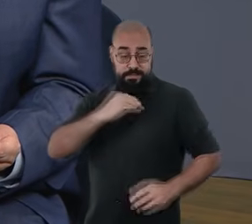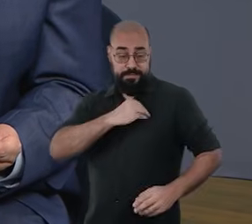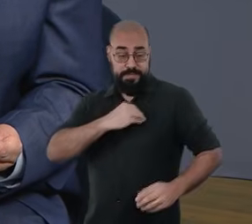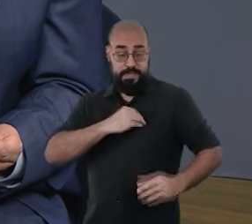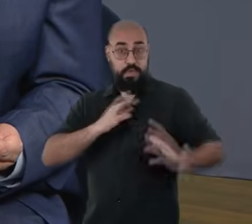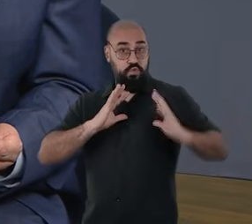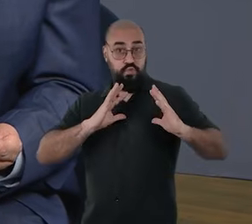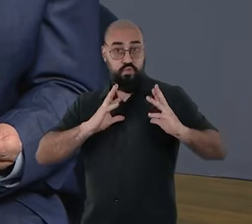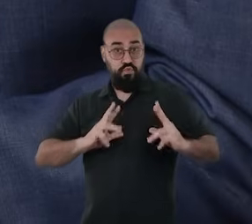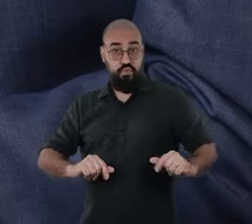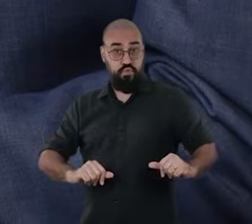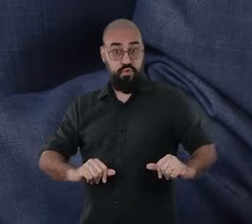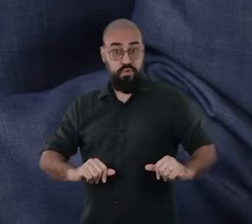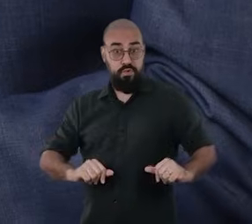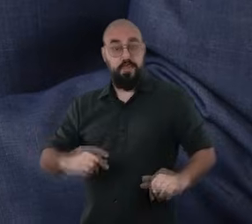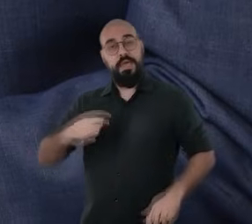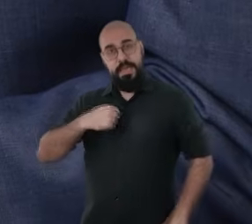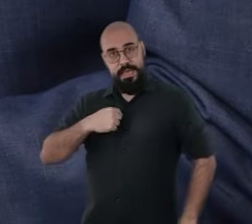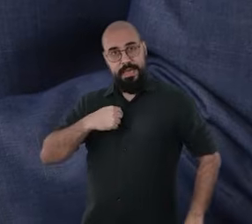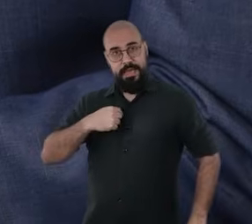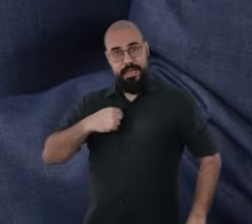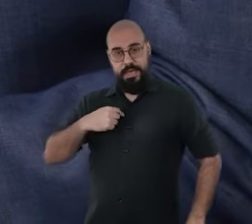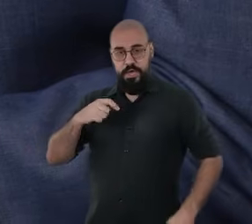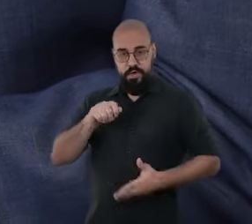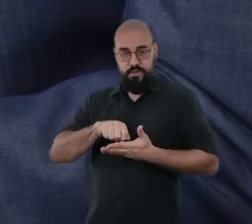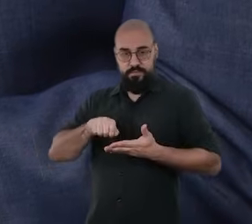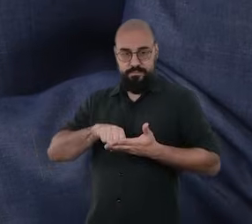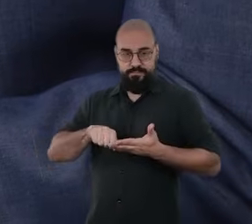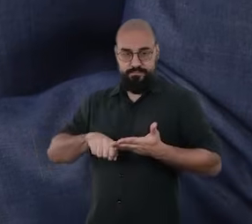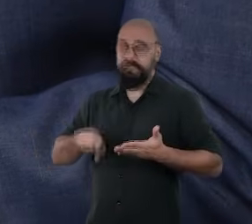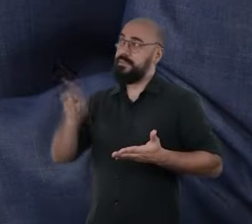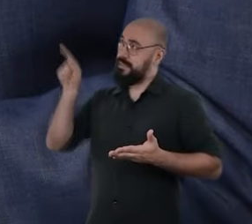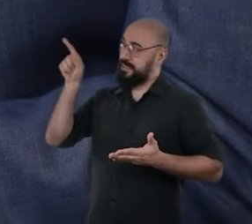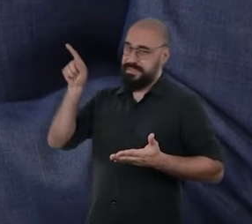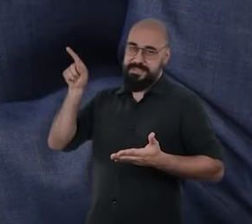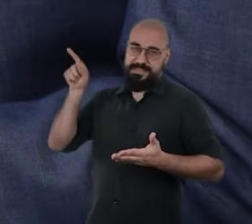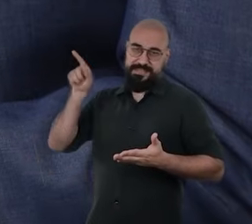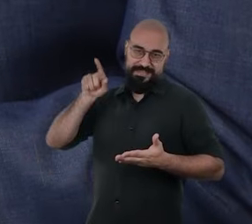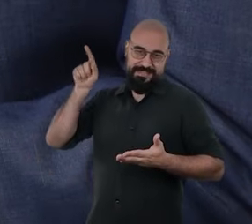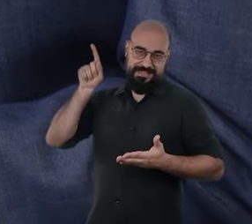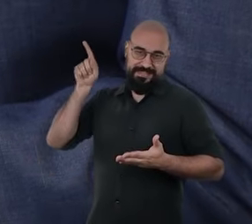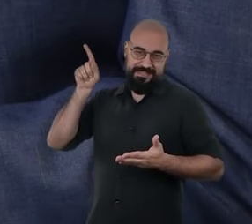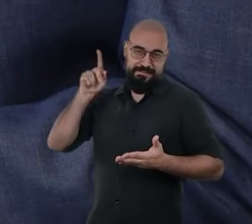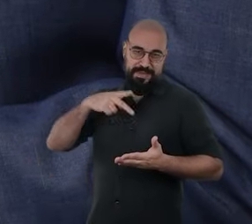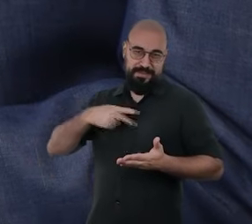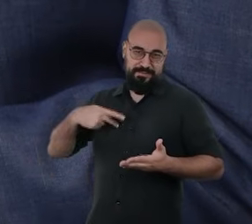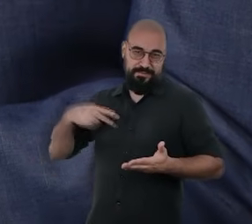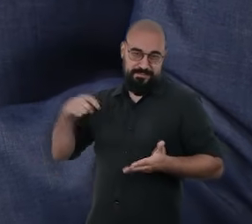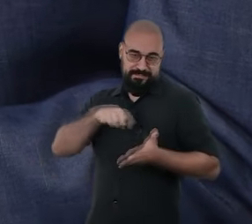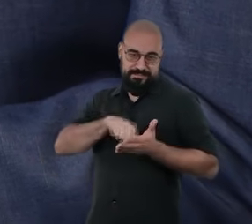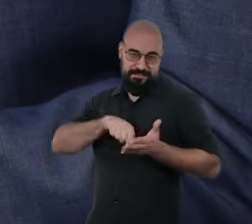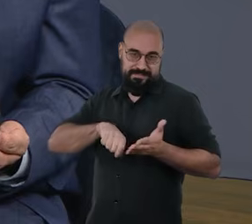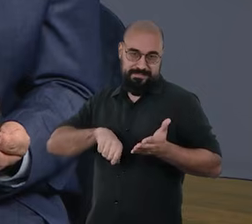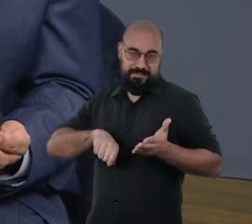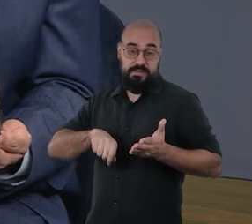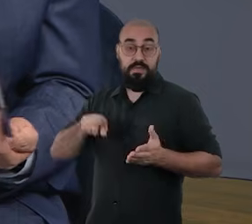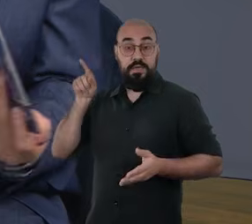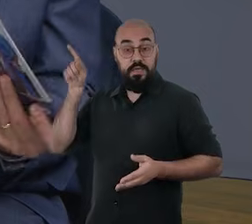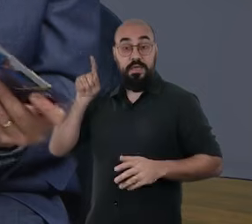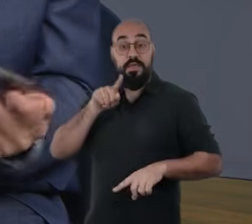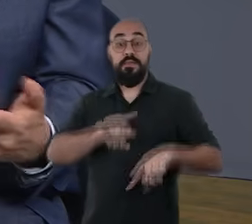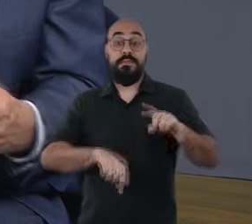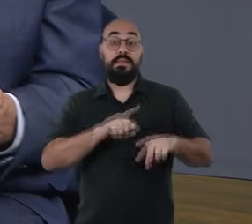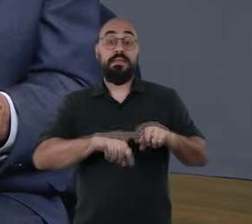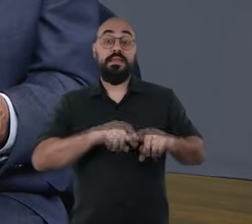Eu tenho a alegria de ser o autor dessa revista que estamos oferecendo para você gratuitamente. Esse